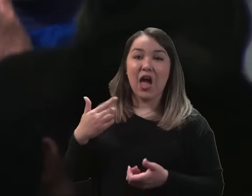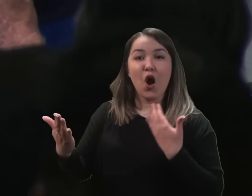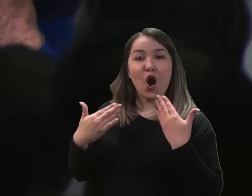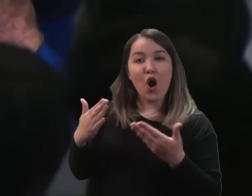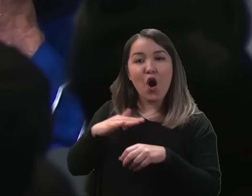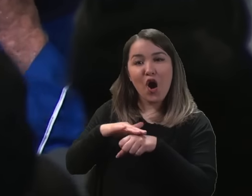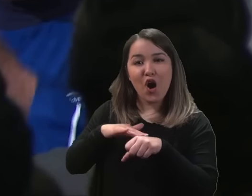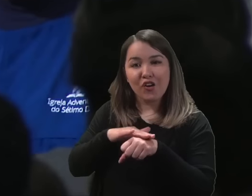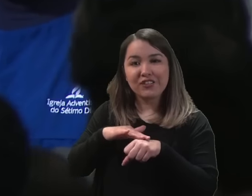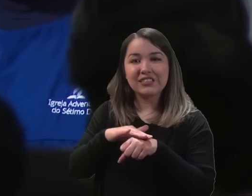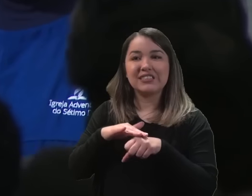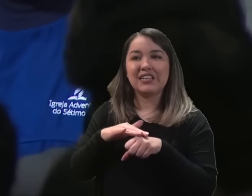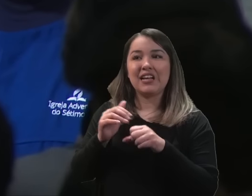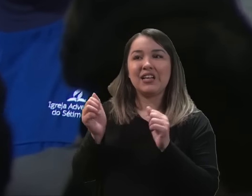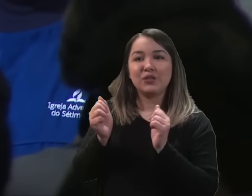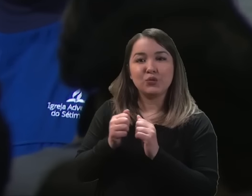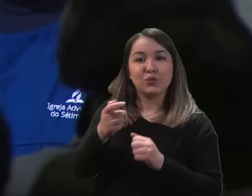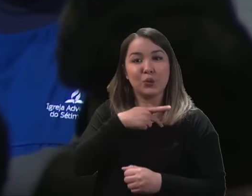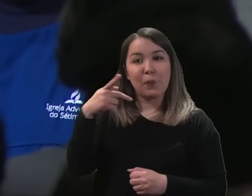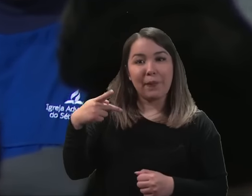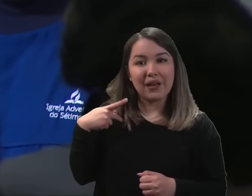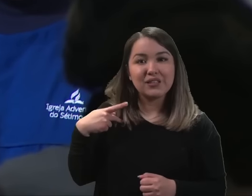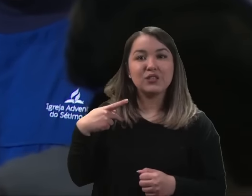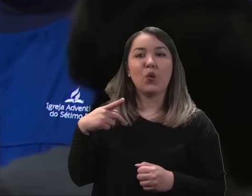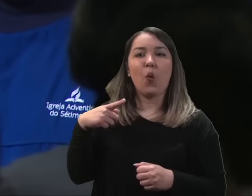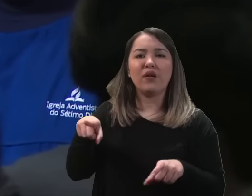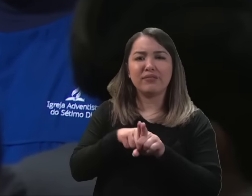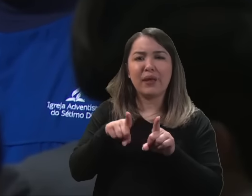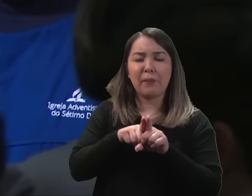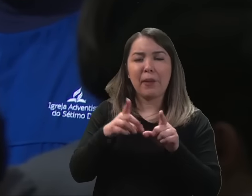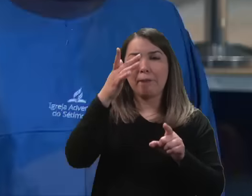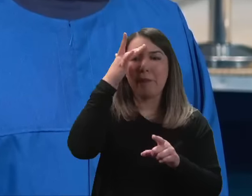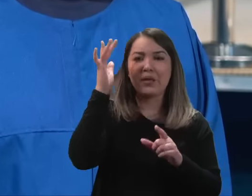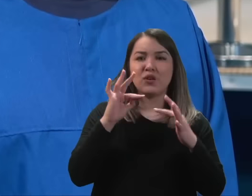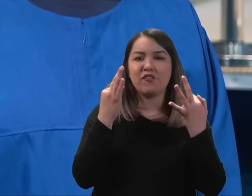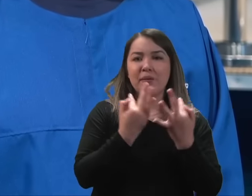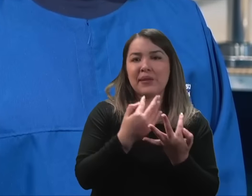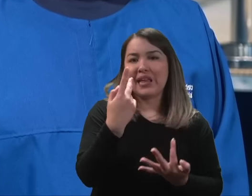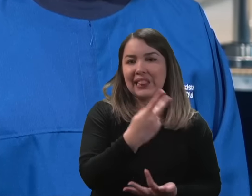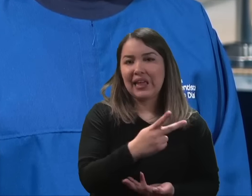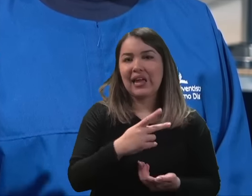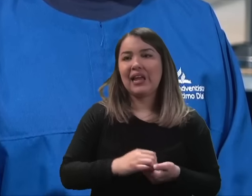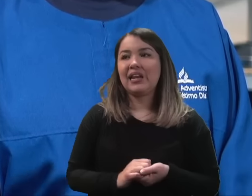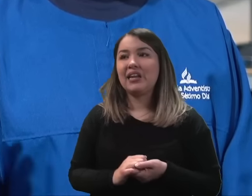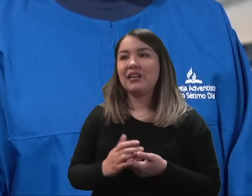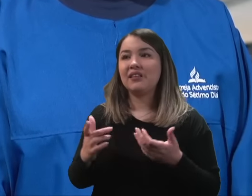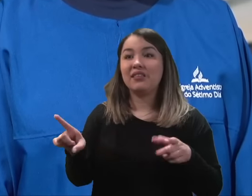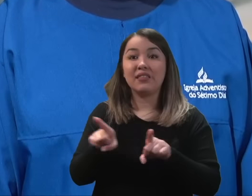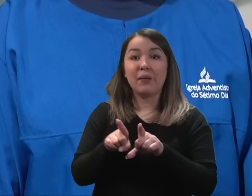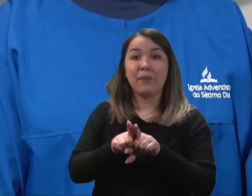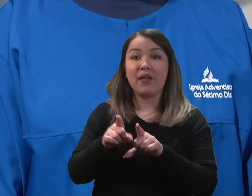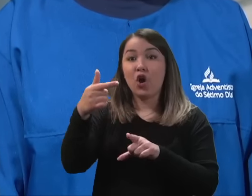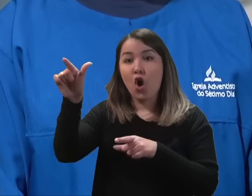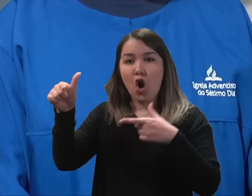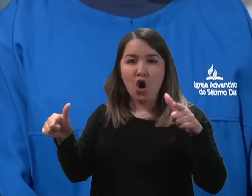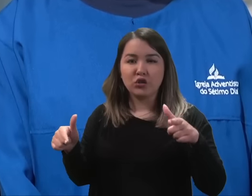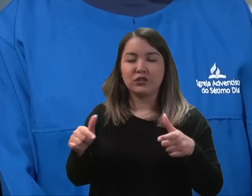né com a Karen com o Marcos com a Fernanda o Aquilas pude conhecer né e outros familiares